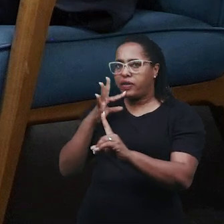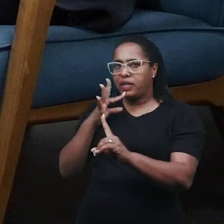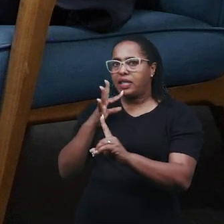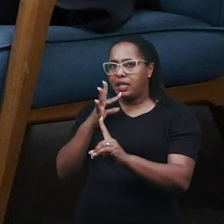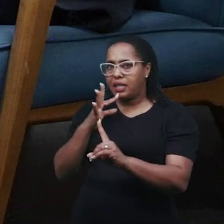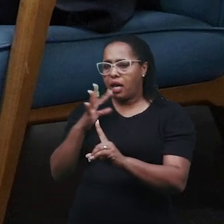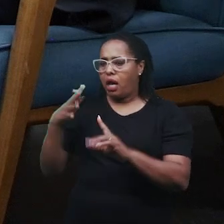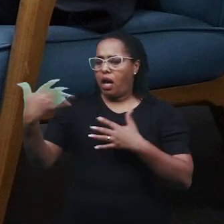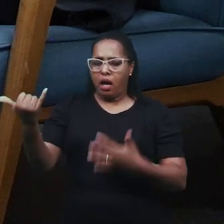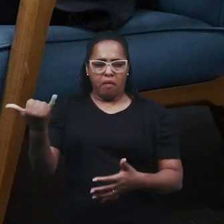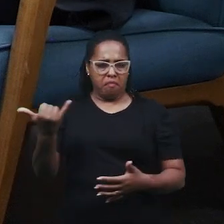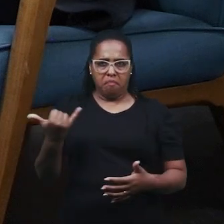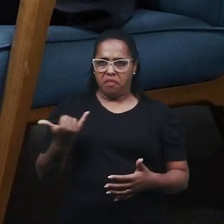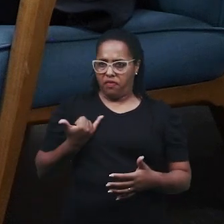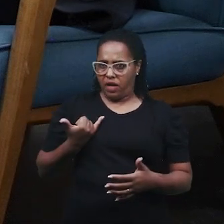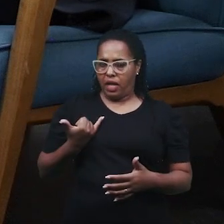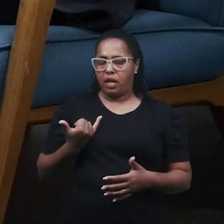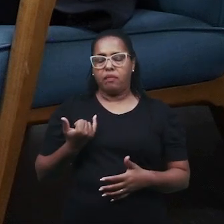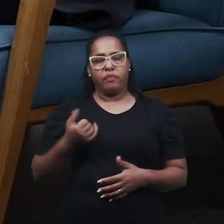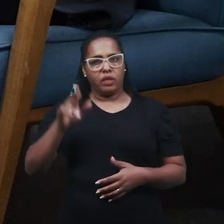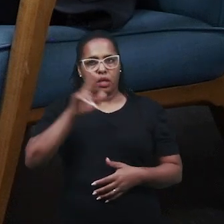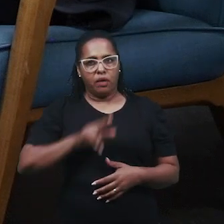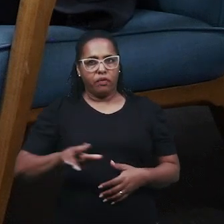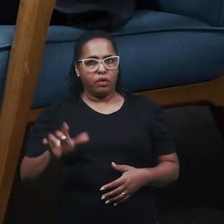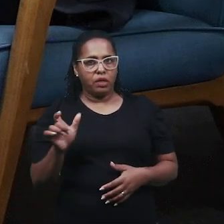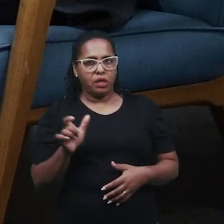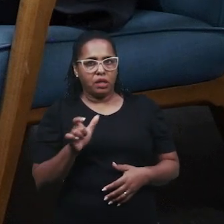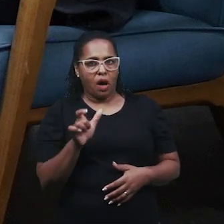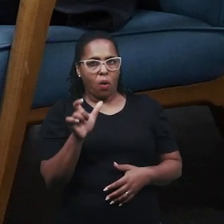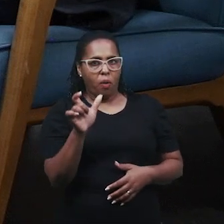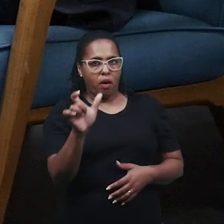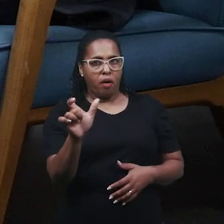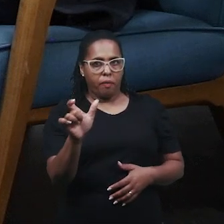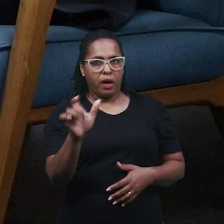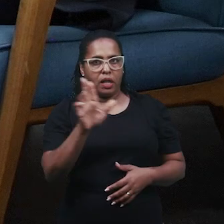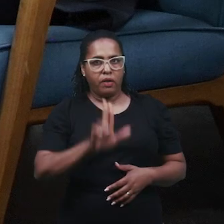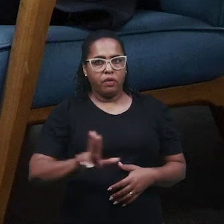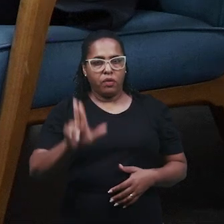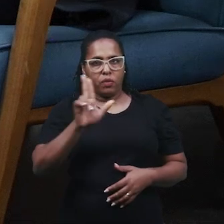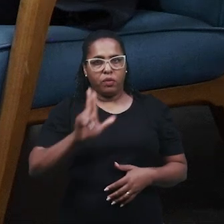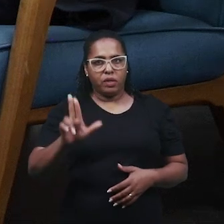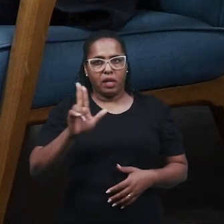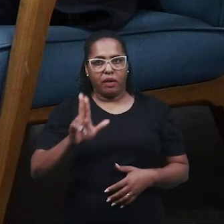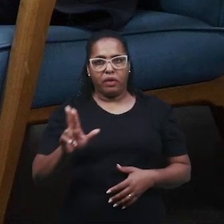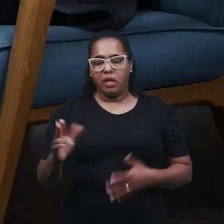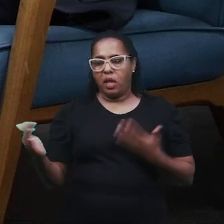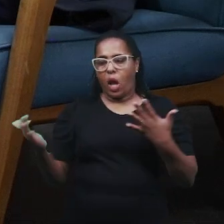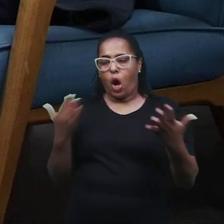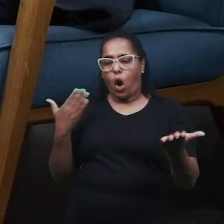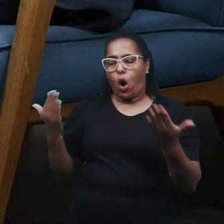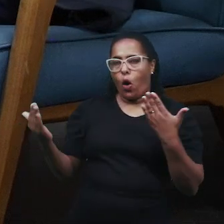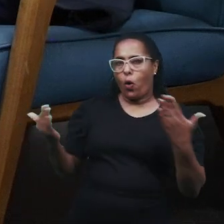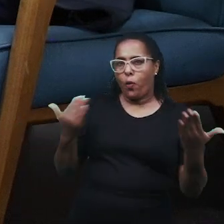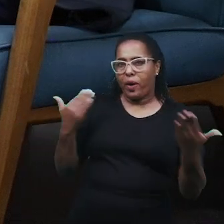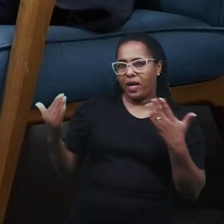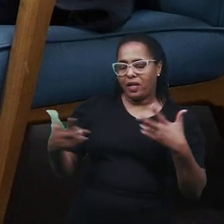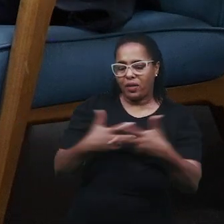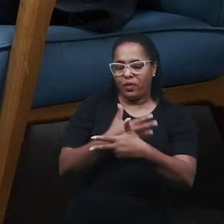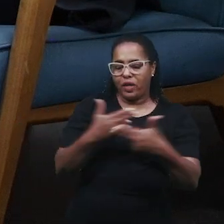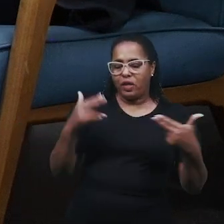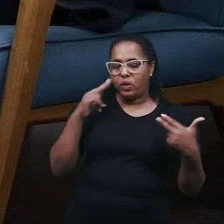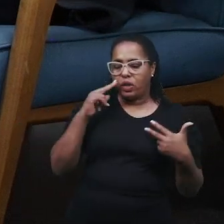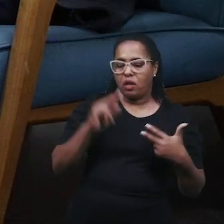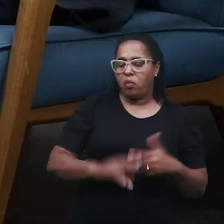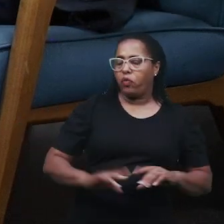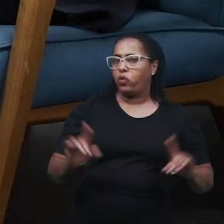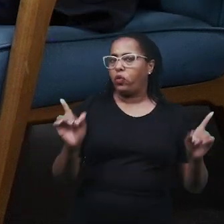contaram, eu vou usar uma expressão aqui muito do nosso dia a dia, do nosso cotidiano, não chega nem aos pés daquilo que eu estou vendo, né? O que eu estou